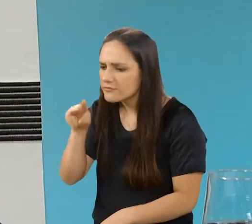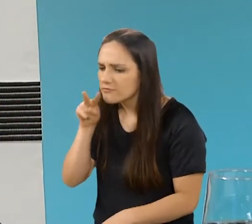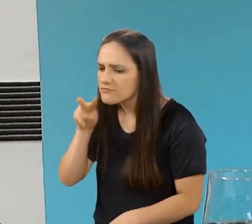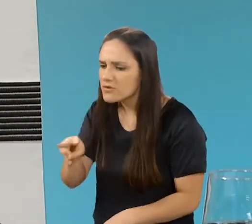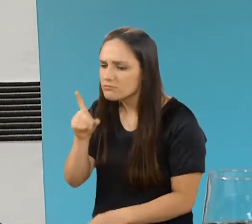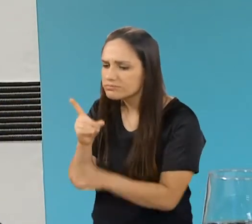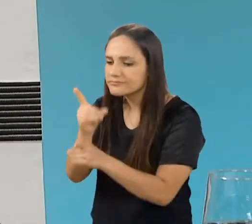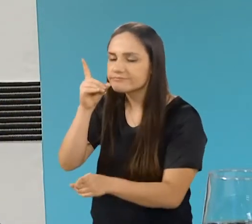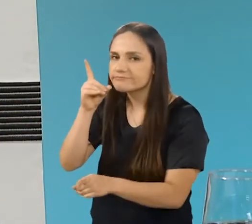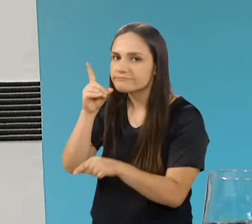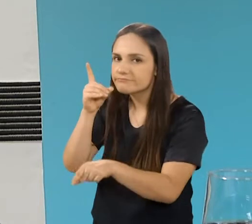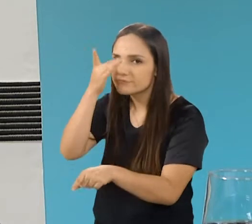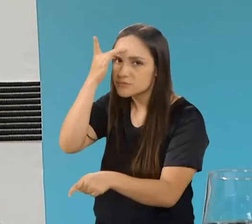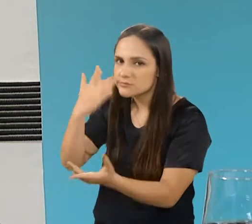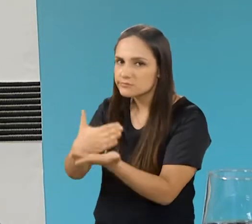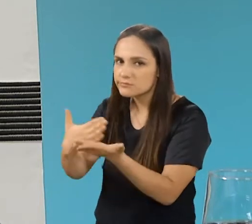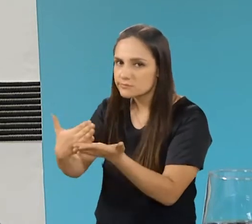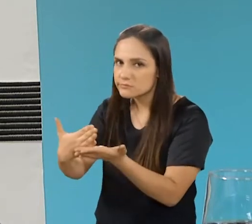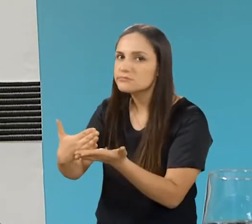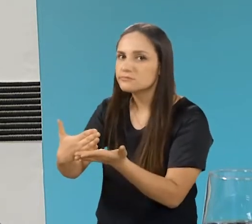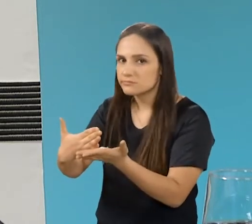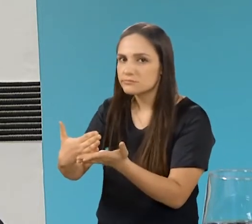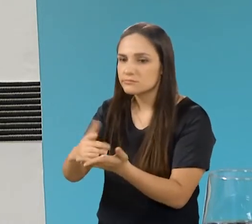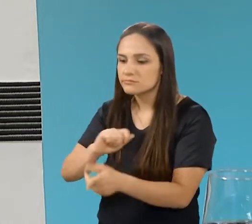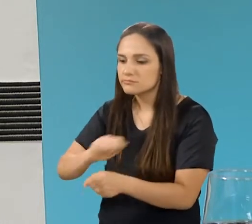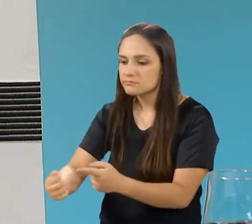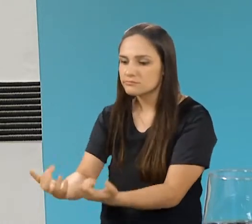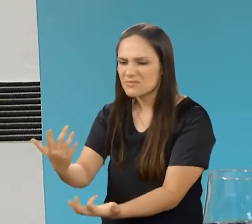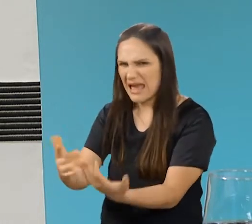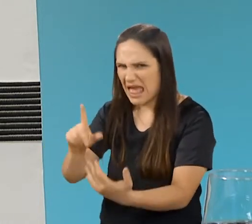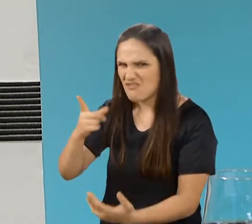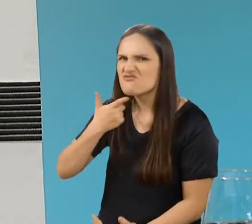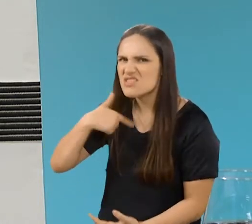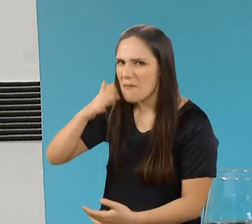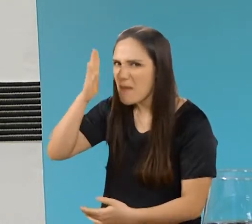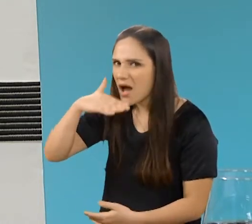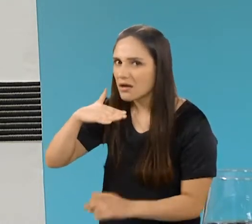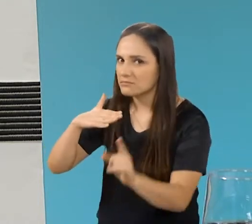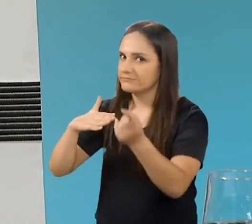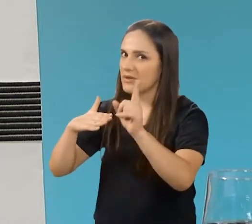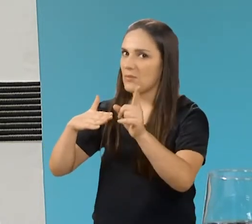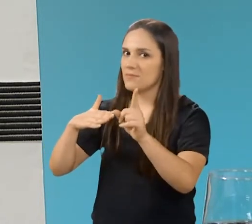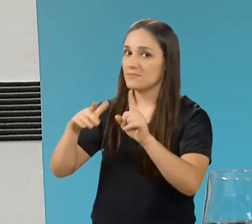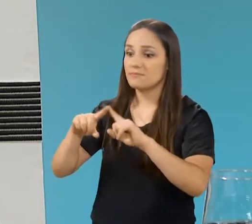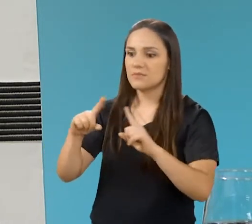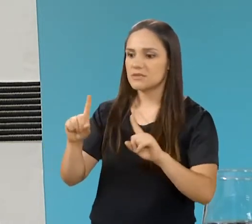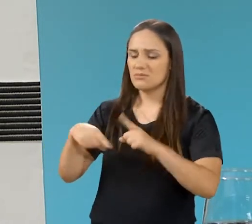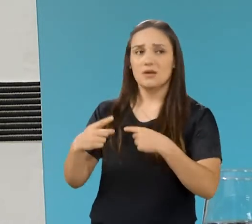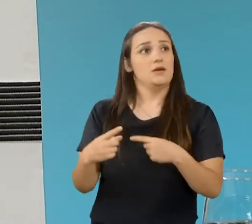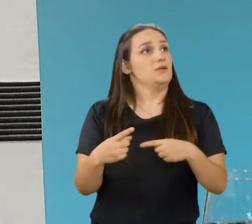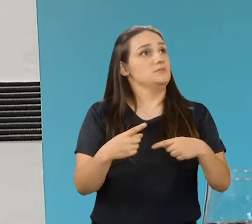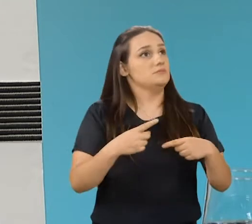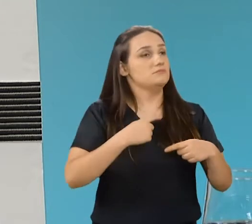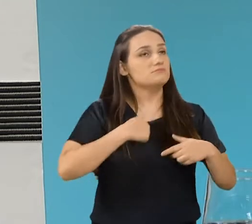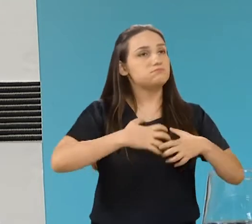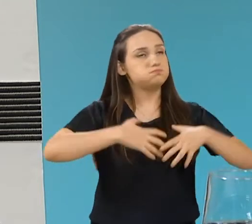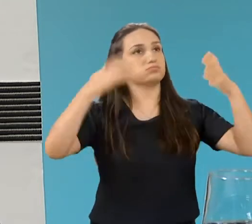pessoas que deram início àquele incêndio não agiram por dolo, mas perderam o controle.